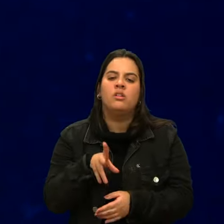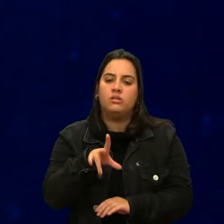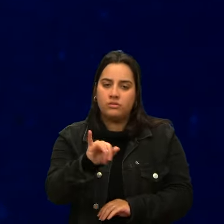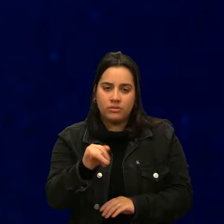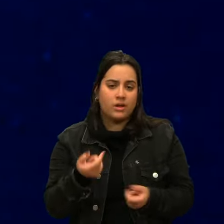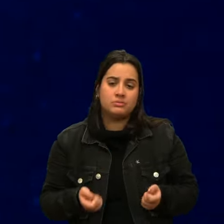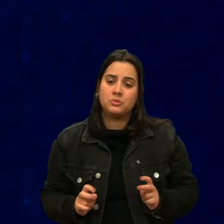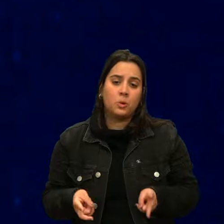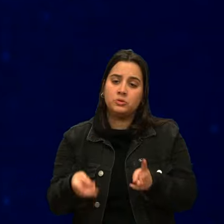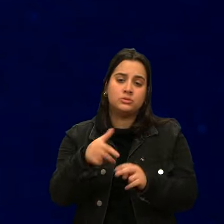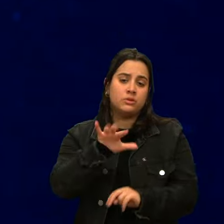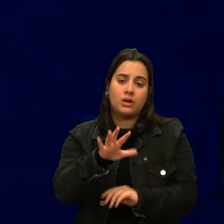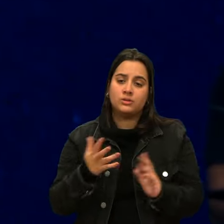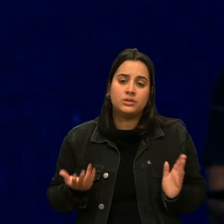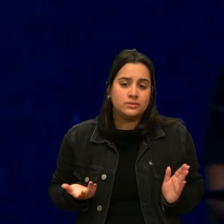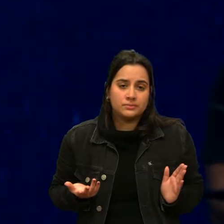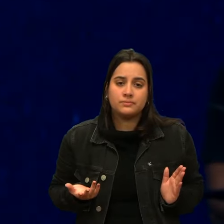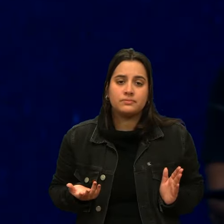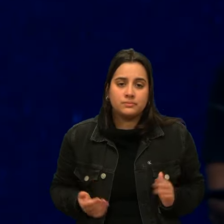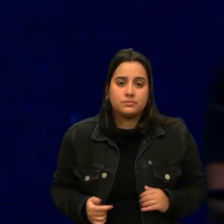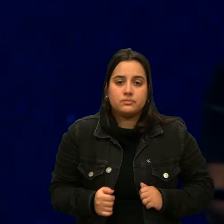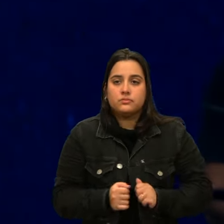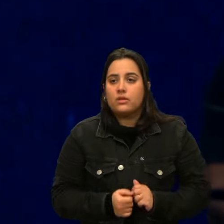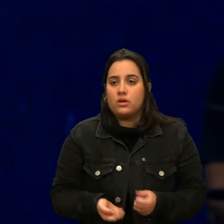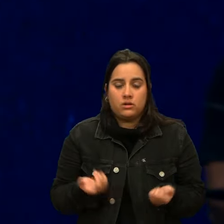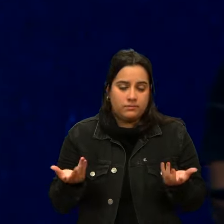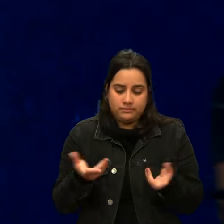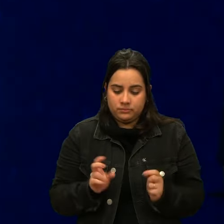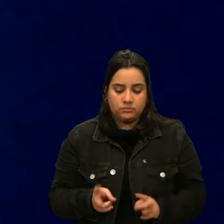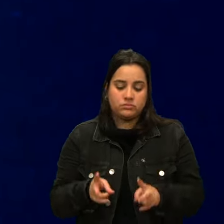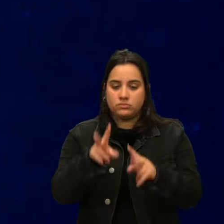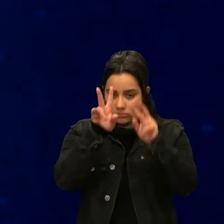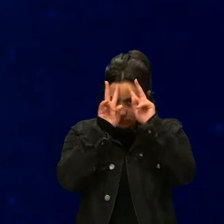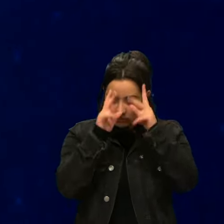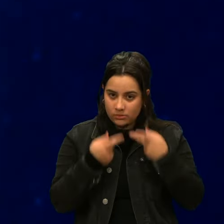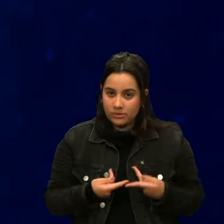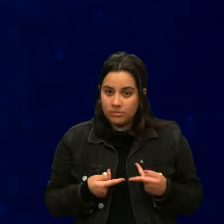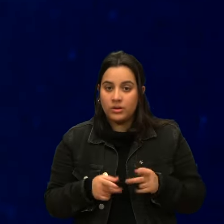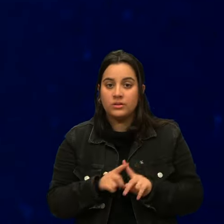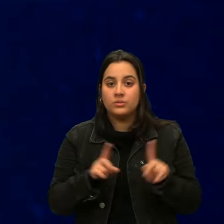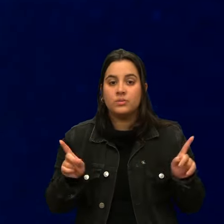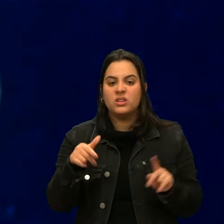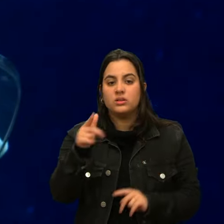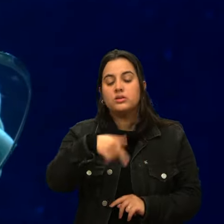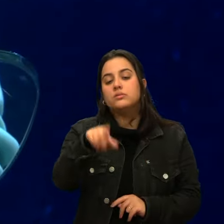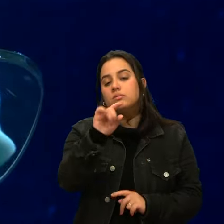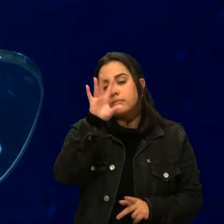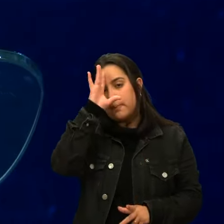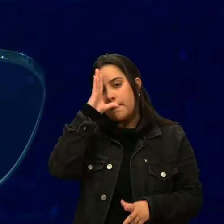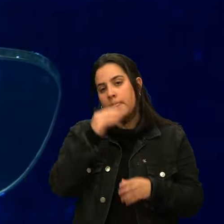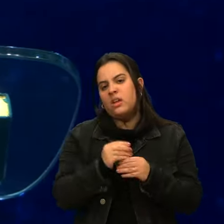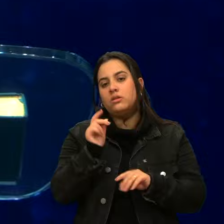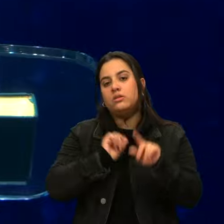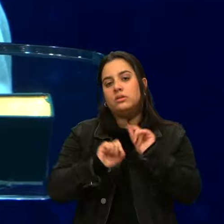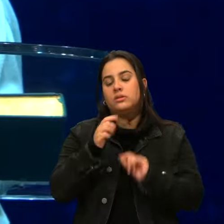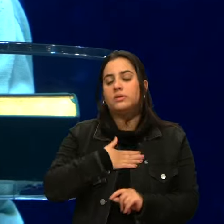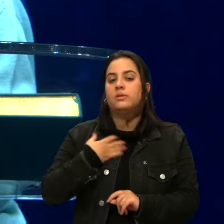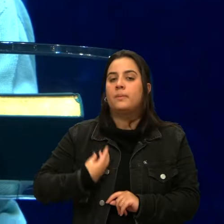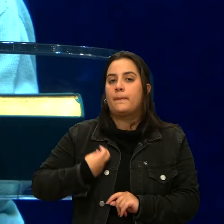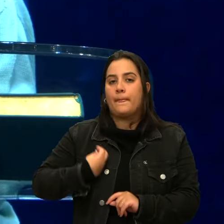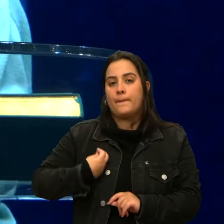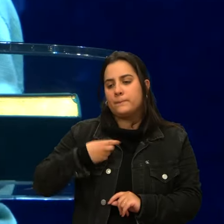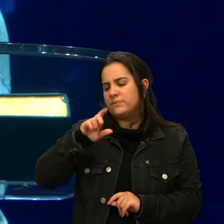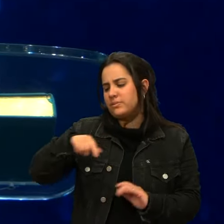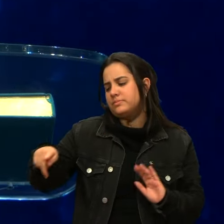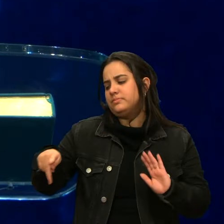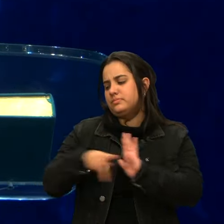vai continuar sendo pecador. A gente continua sendo humano. Mas é você entender que a sua vida é para a glória de